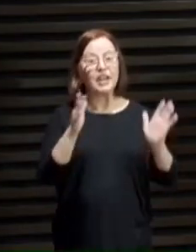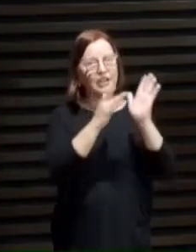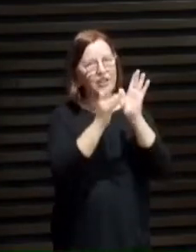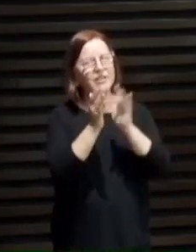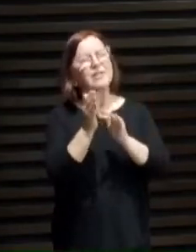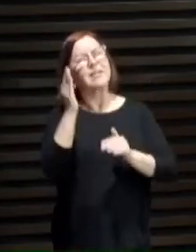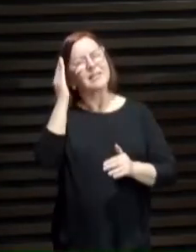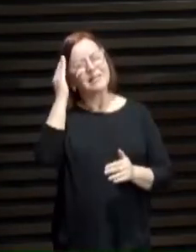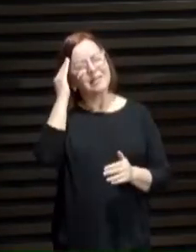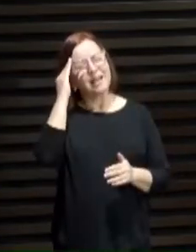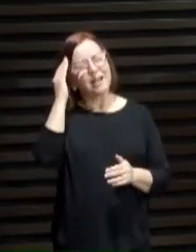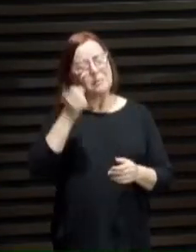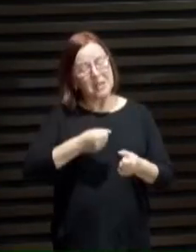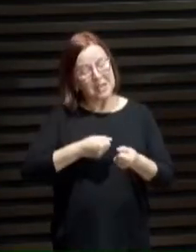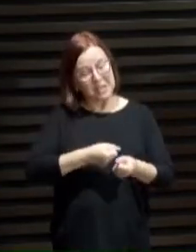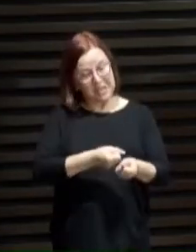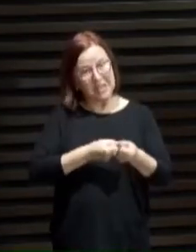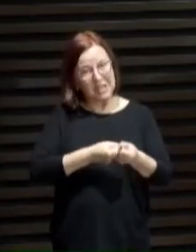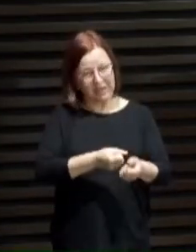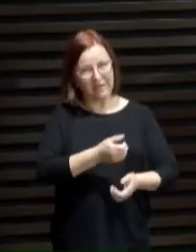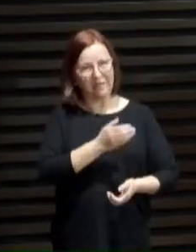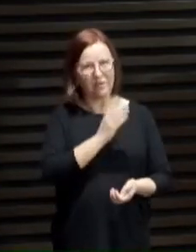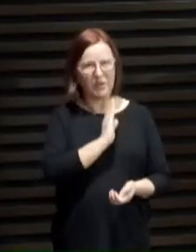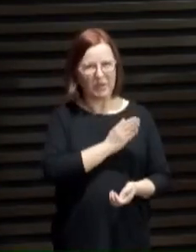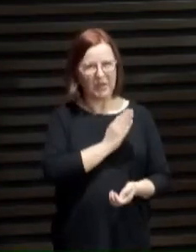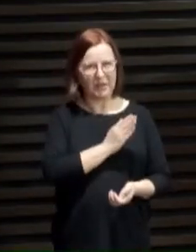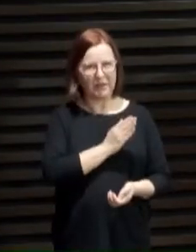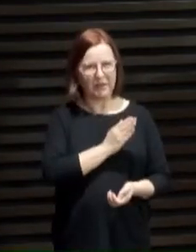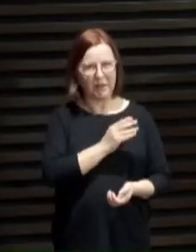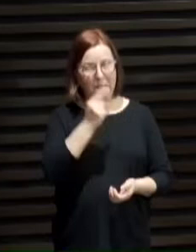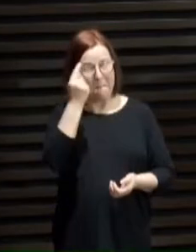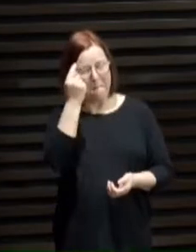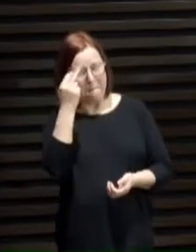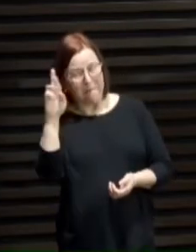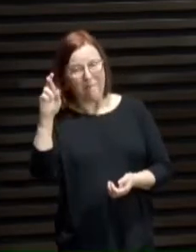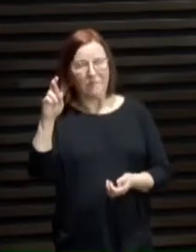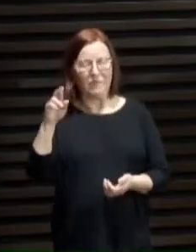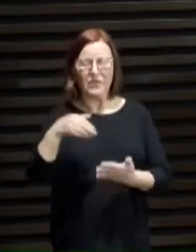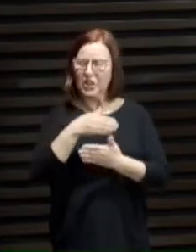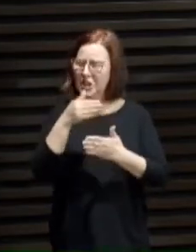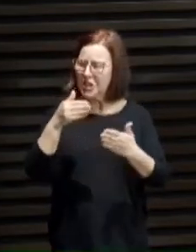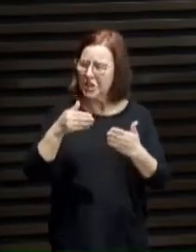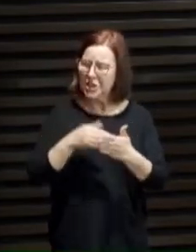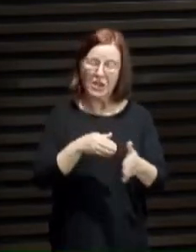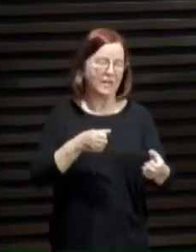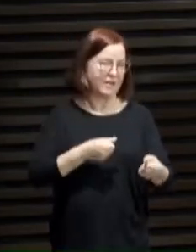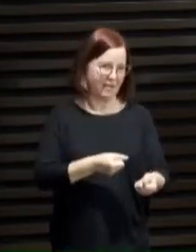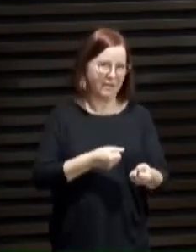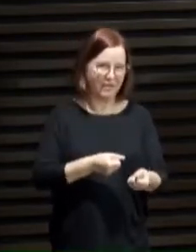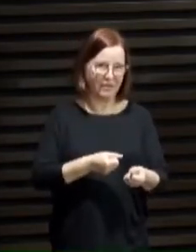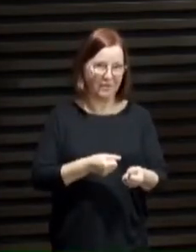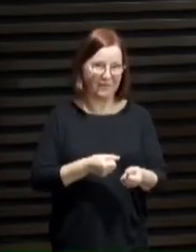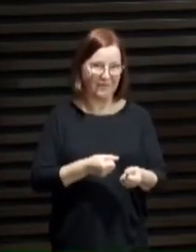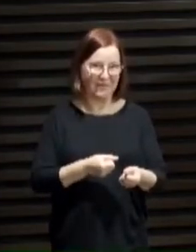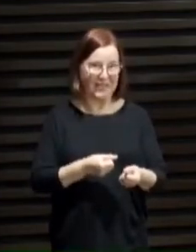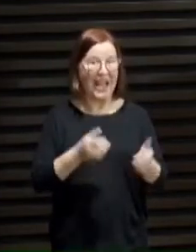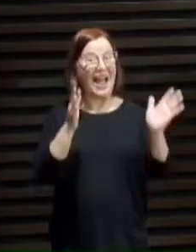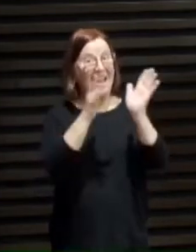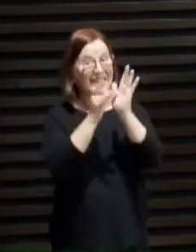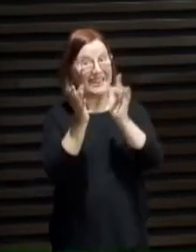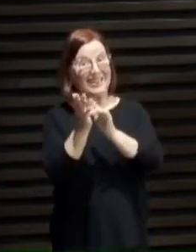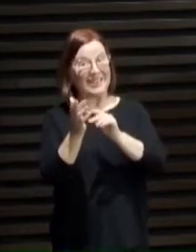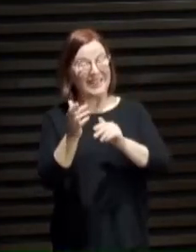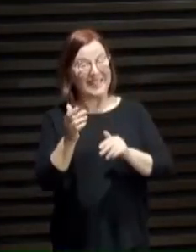que a tentação no coração é a mais terrível de todas elas. Ele venceu